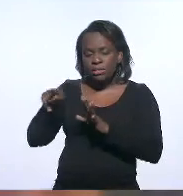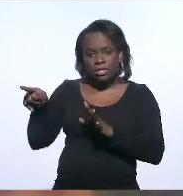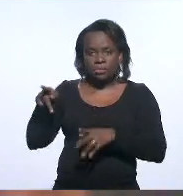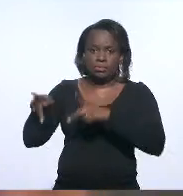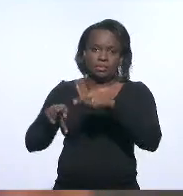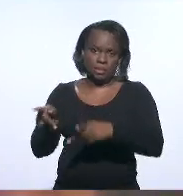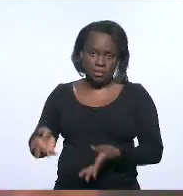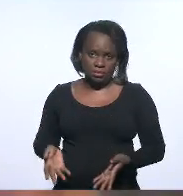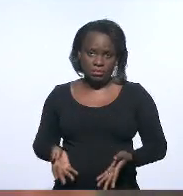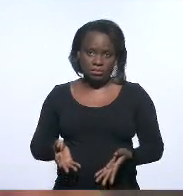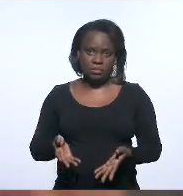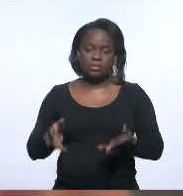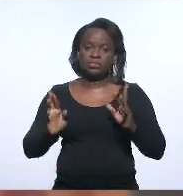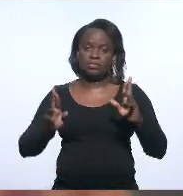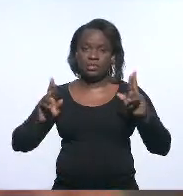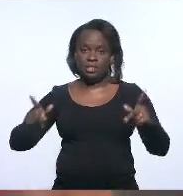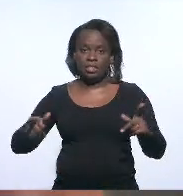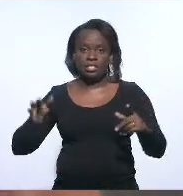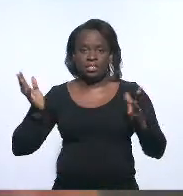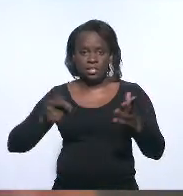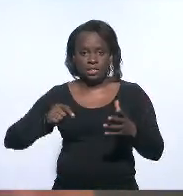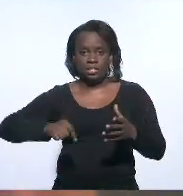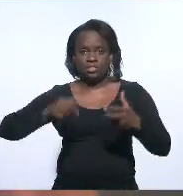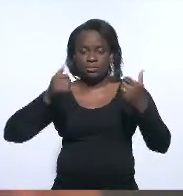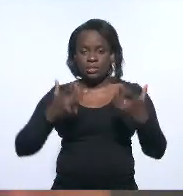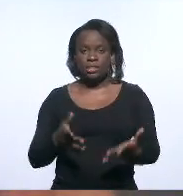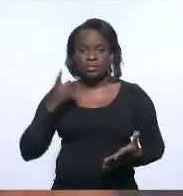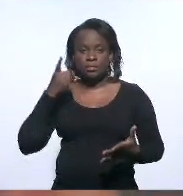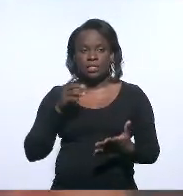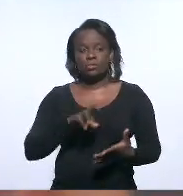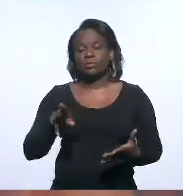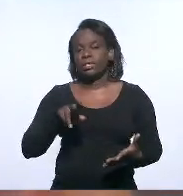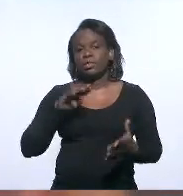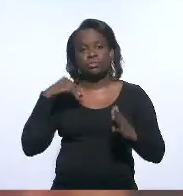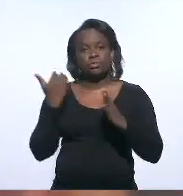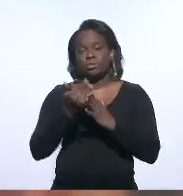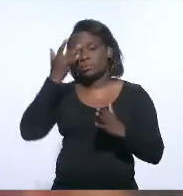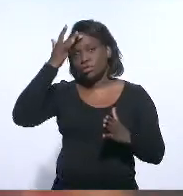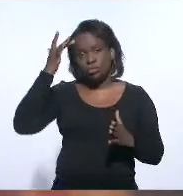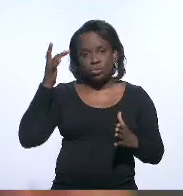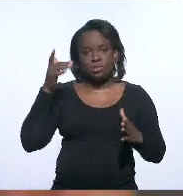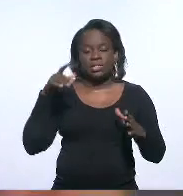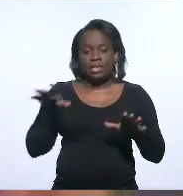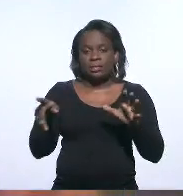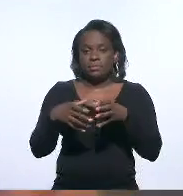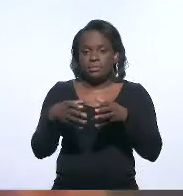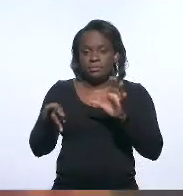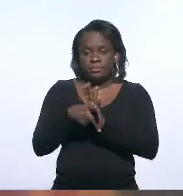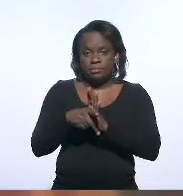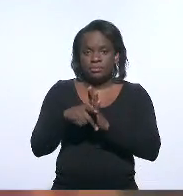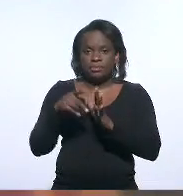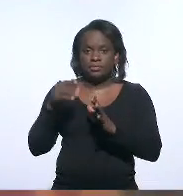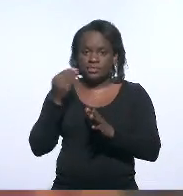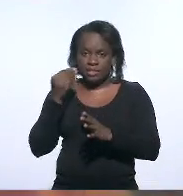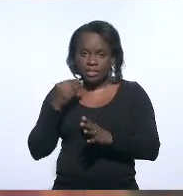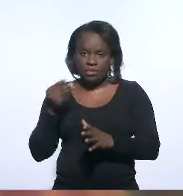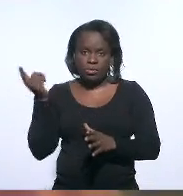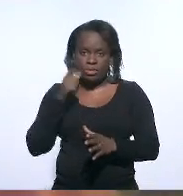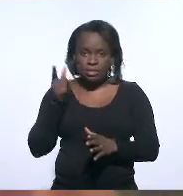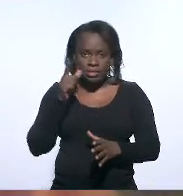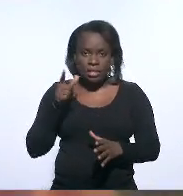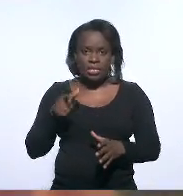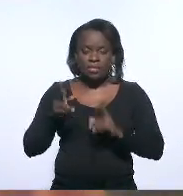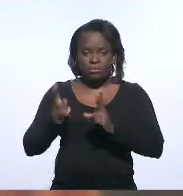populações. É diferente do que foi colocado aqui por um deputado, infelizmente, nem todas as pessoas que fazem parte dos grupos vulneráveis